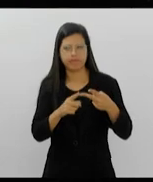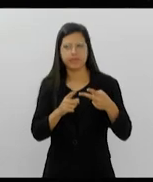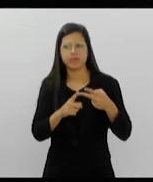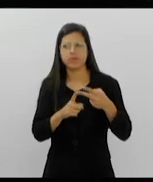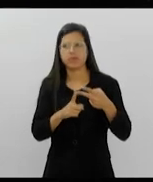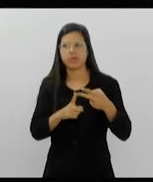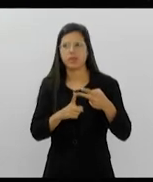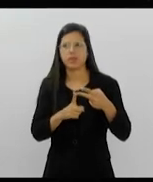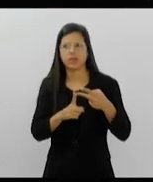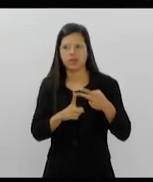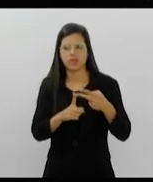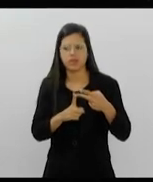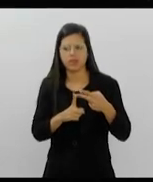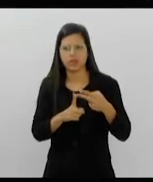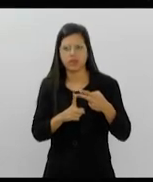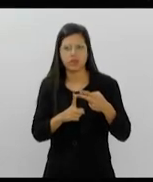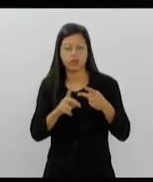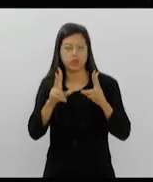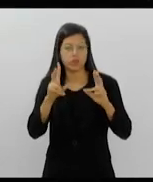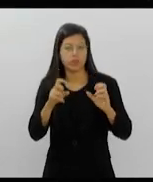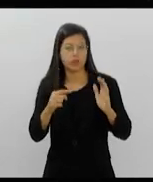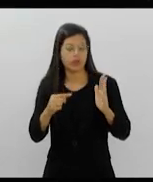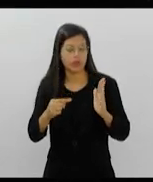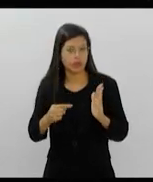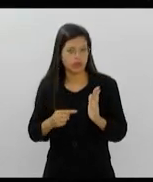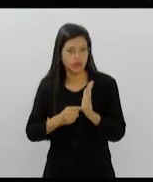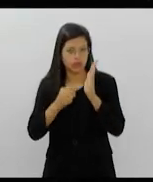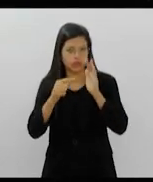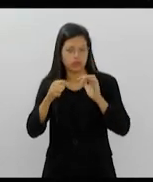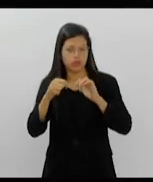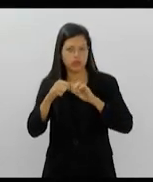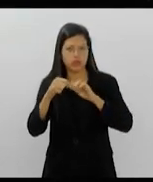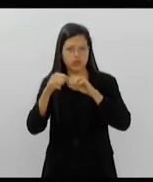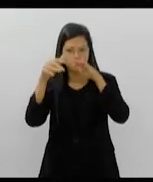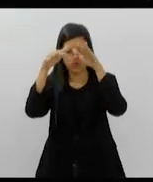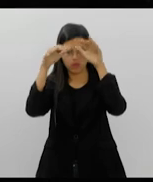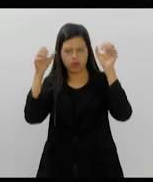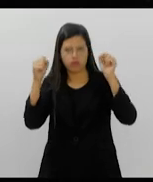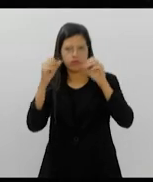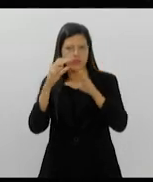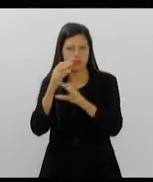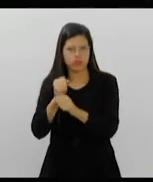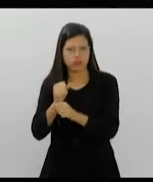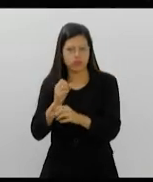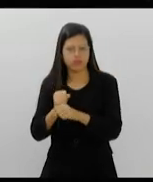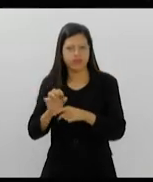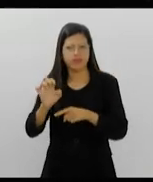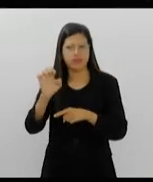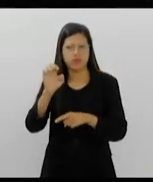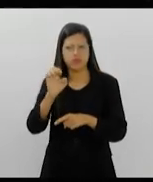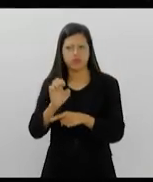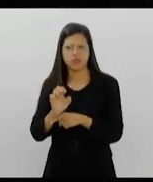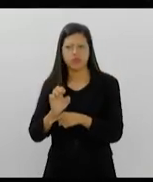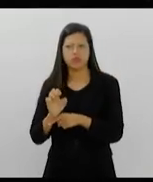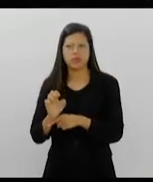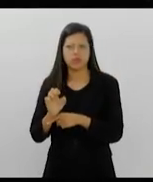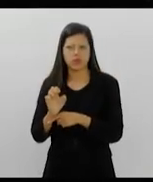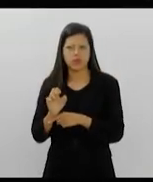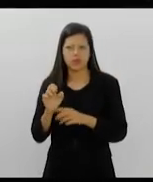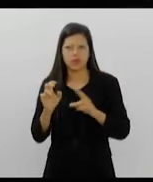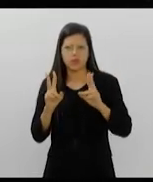fez parte também de uma denúncia que eu fiz ao Tribunal de Contas do Estado em relação